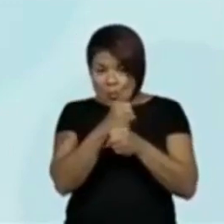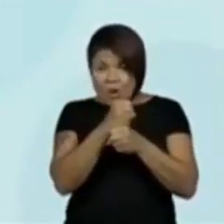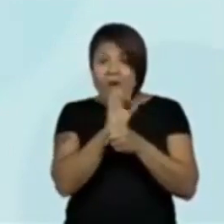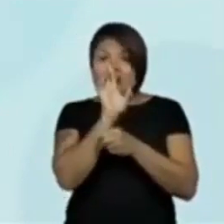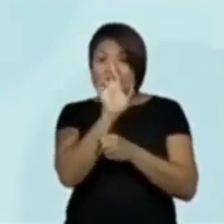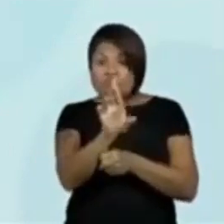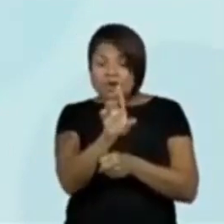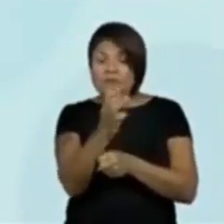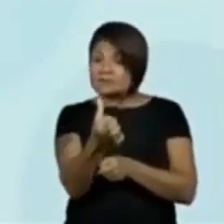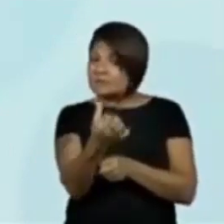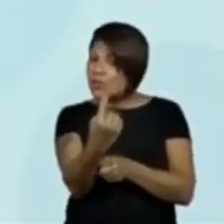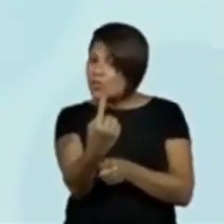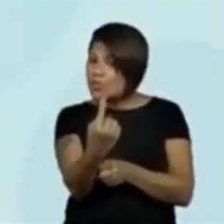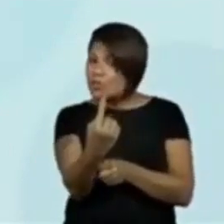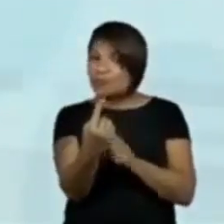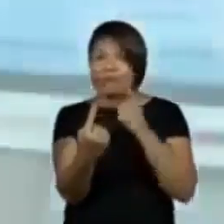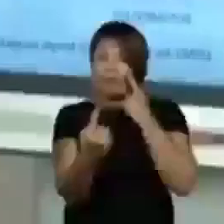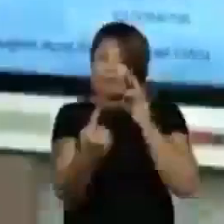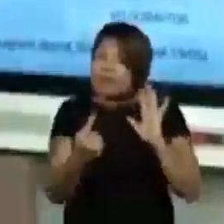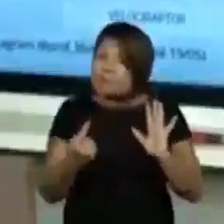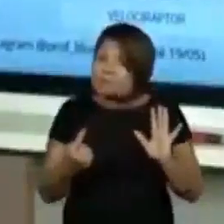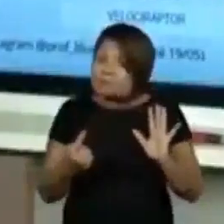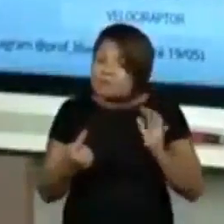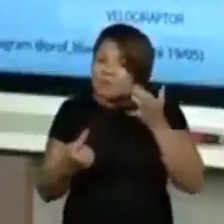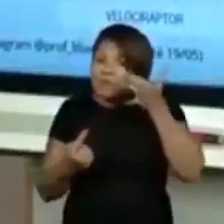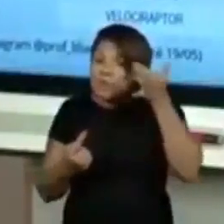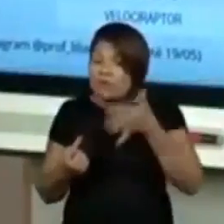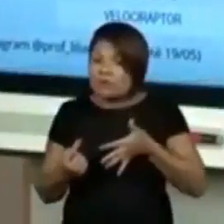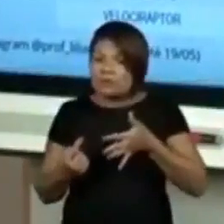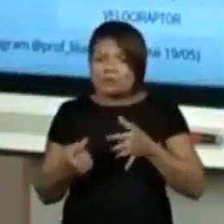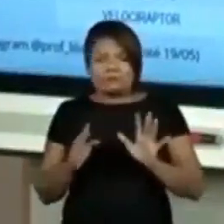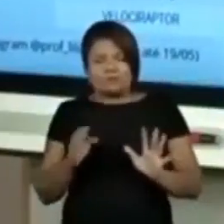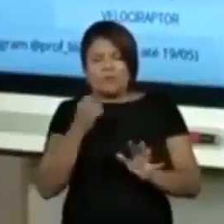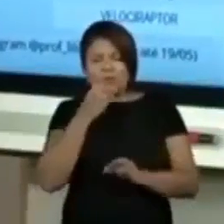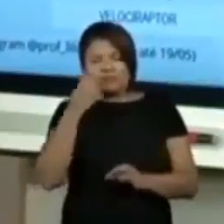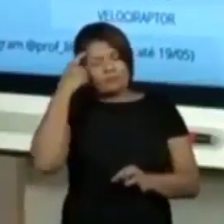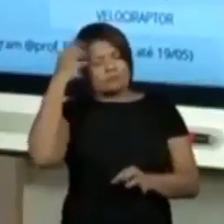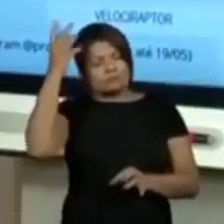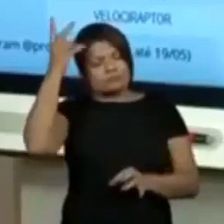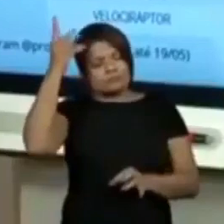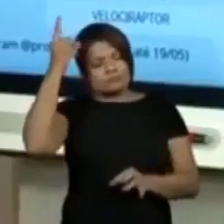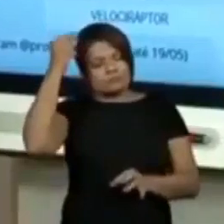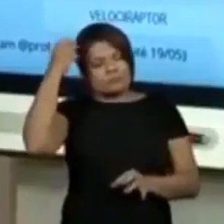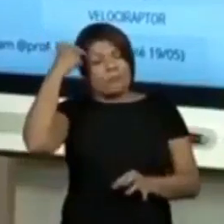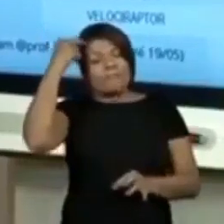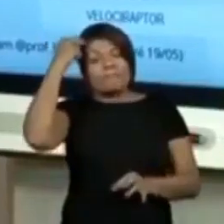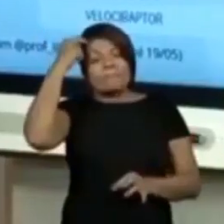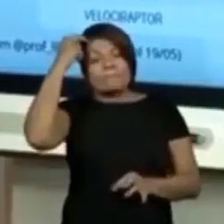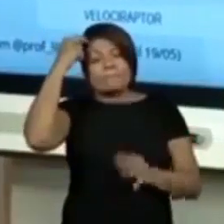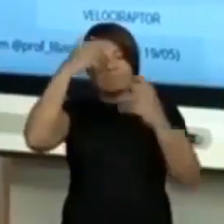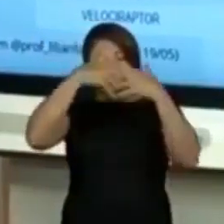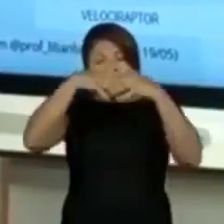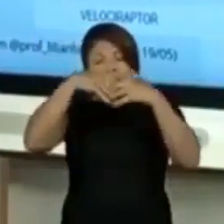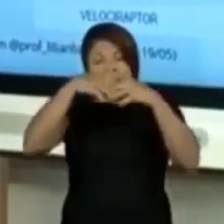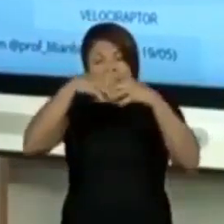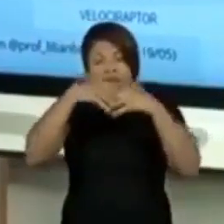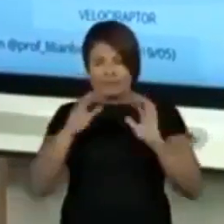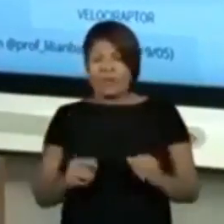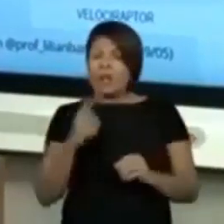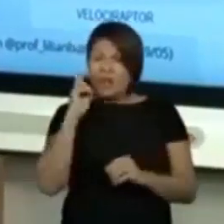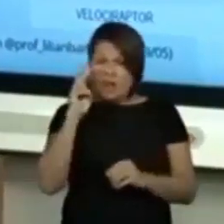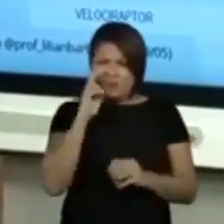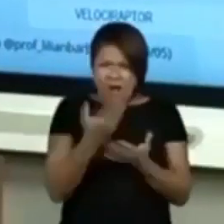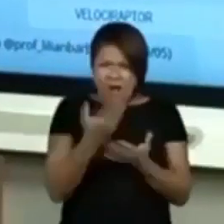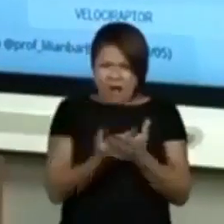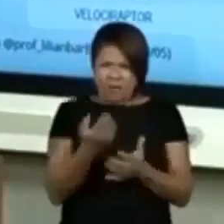boa estratégia para você fazer isso é utilizar o cálculo mental. Ele é muito importante. E lembra lá na aula anterior do sistema